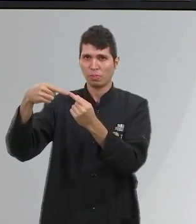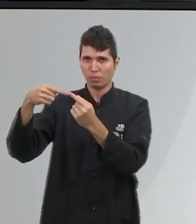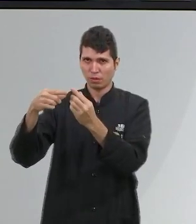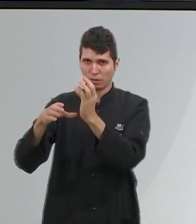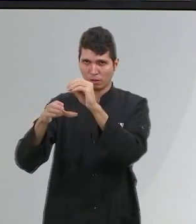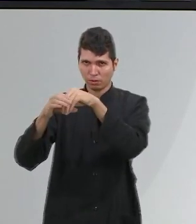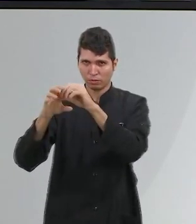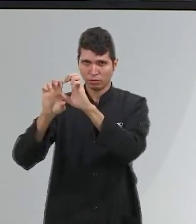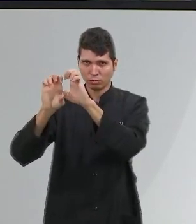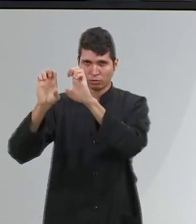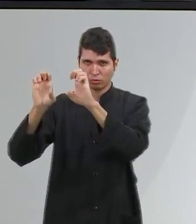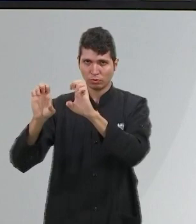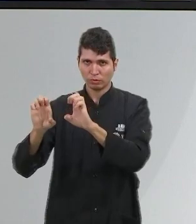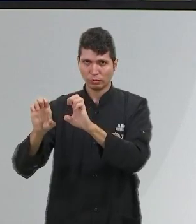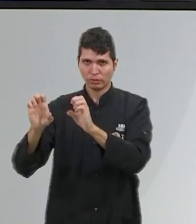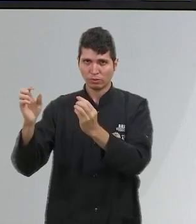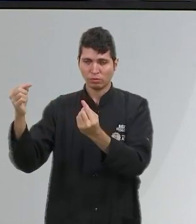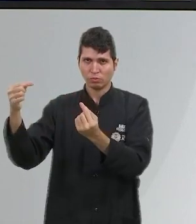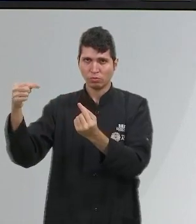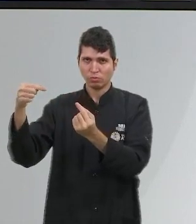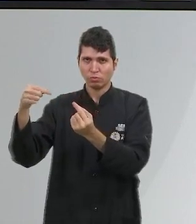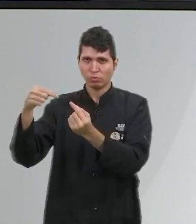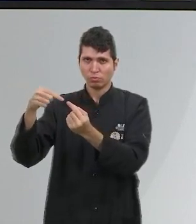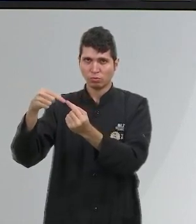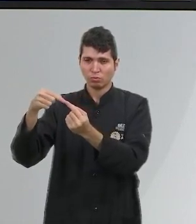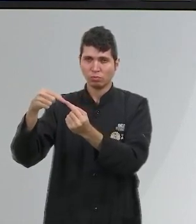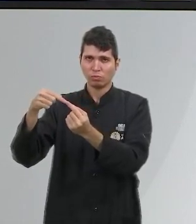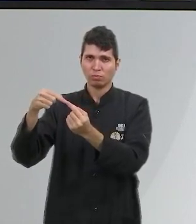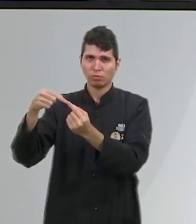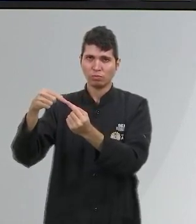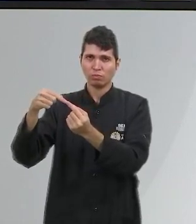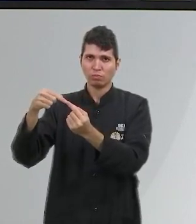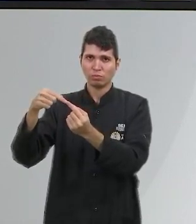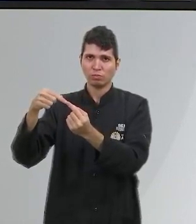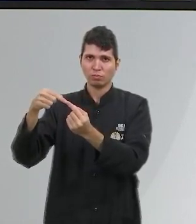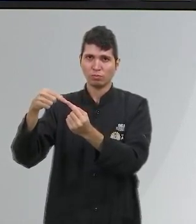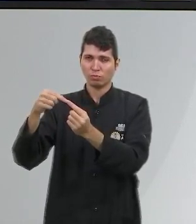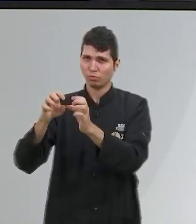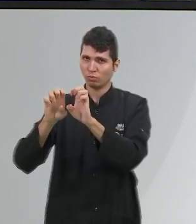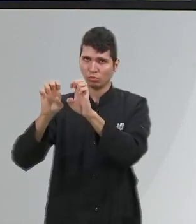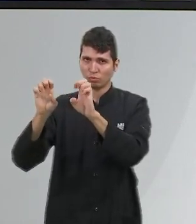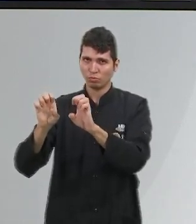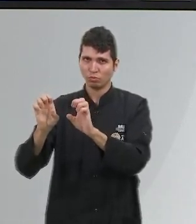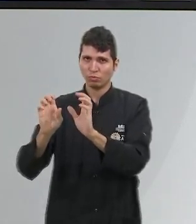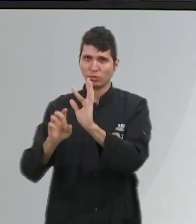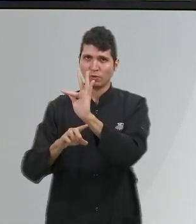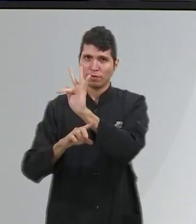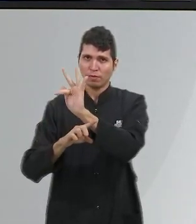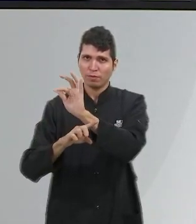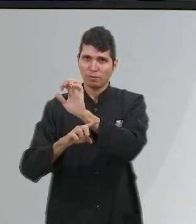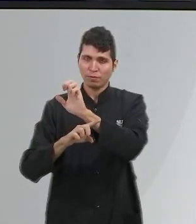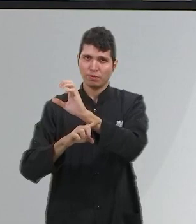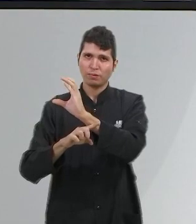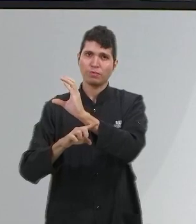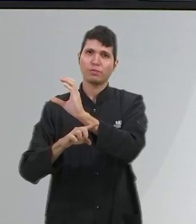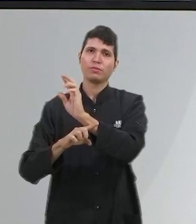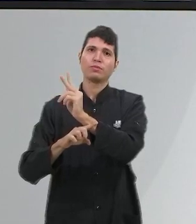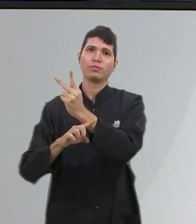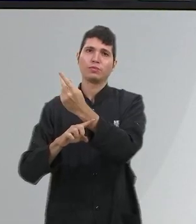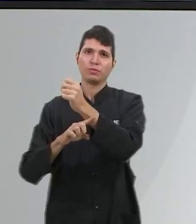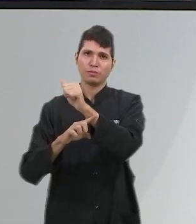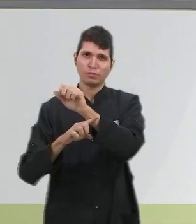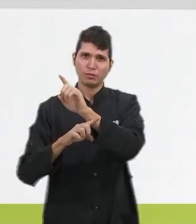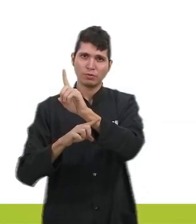estrutura, fechando-se aí esse ciclo, uma formação fechada. Aí eu coloquei aqui alguns exemplos